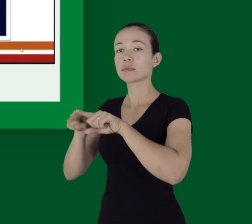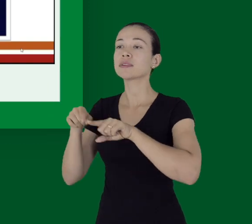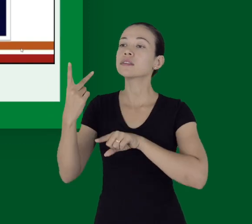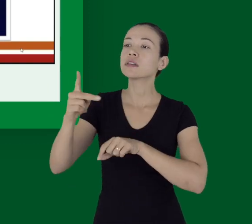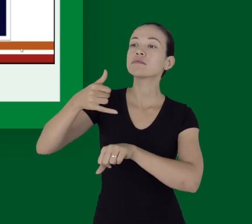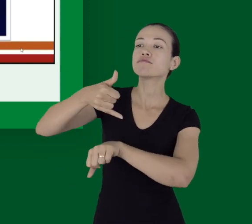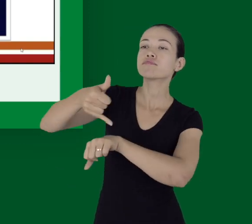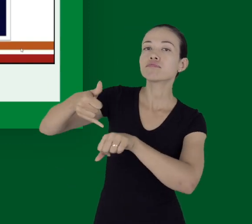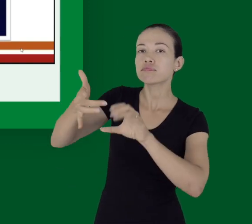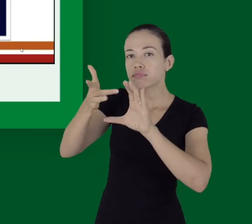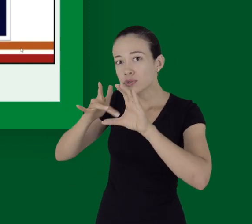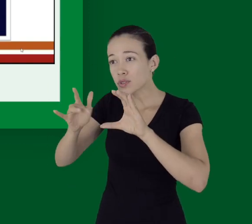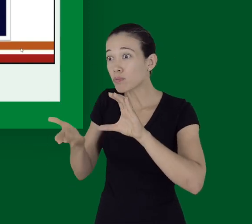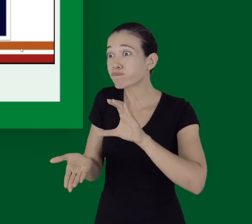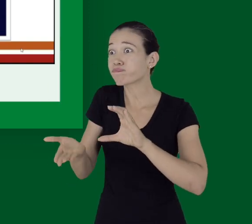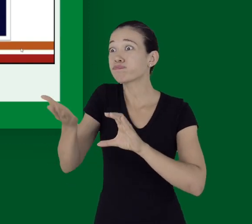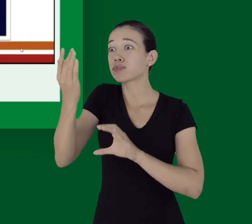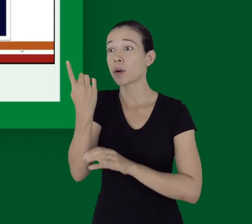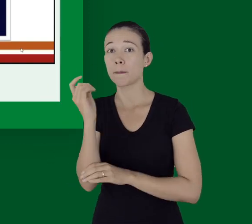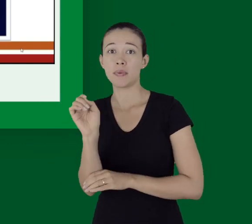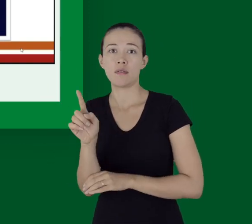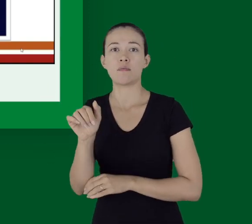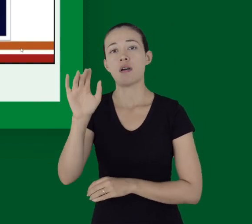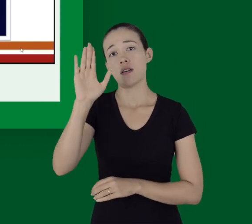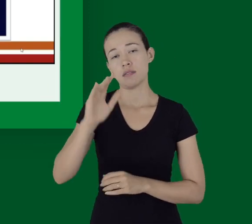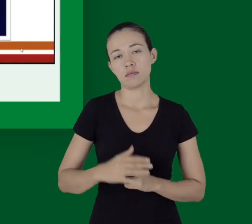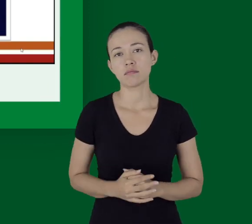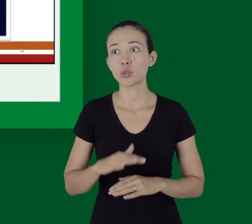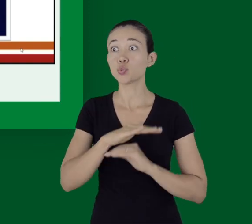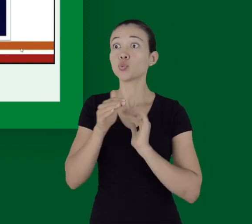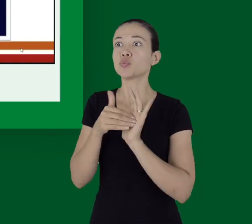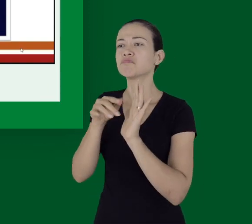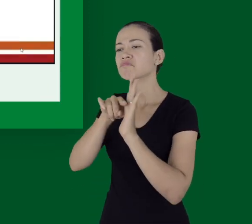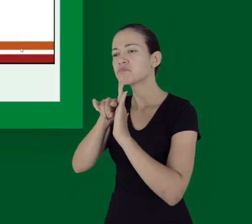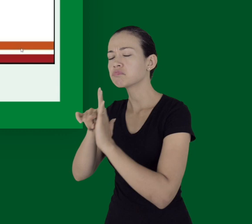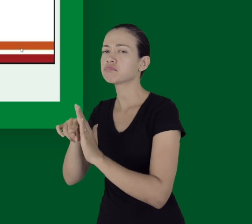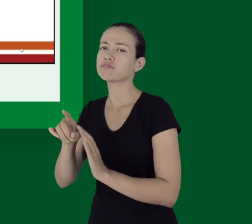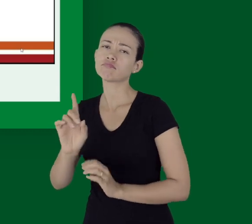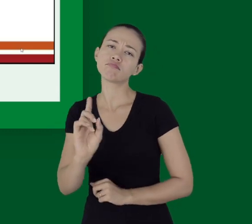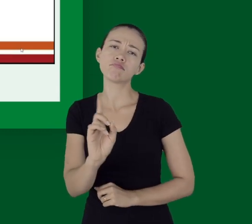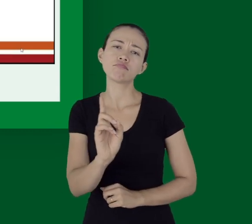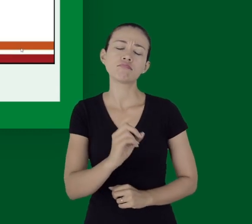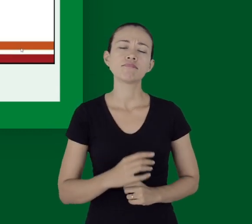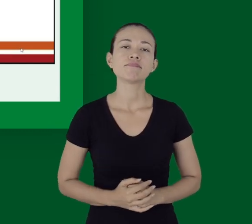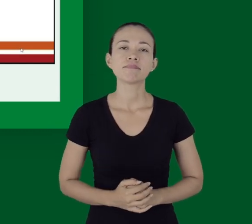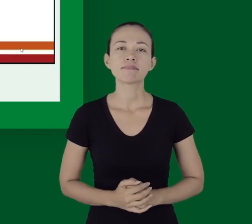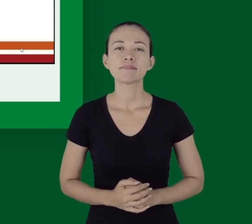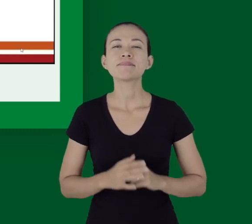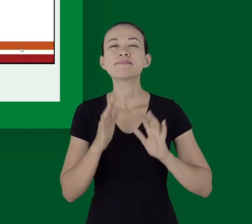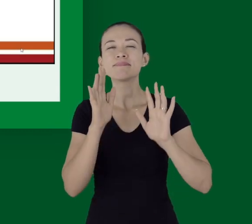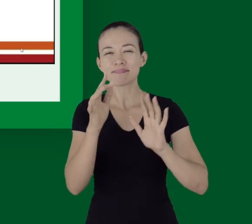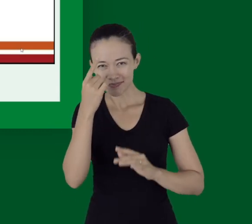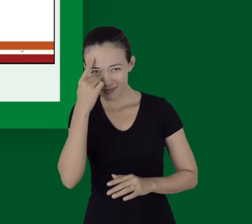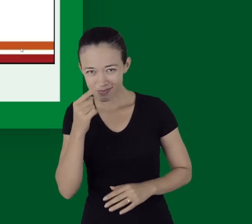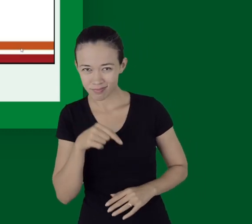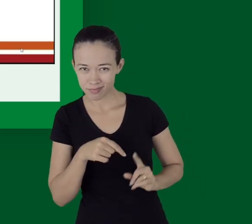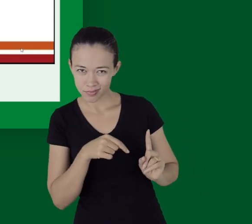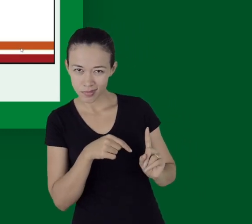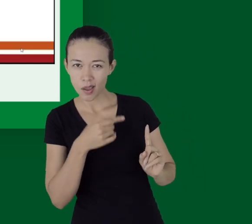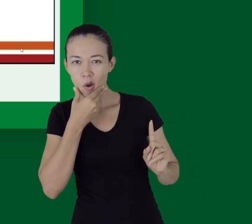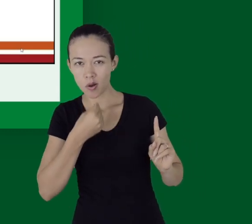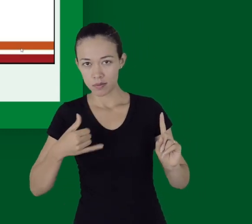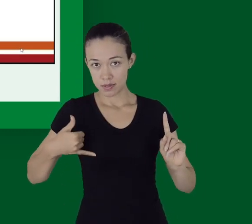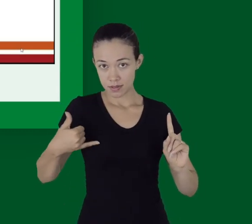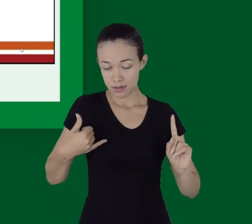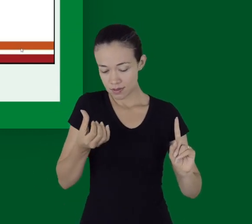mas de forma geral a gente não dosa não, tá? Falando um pouquinho do caso, voltando para o